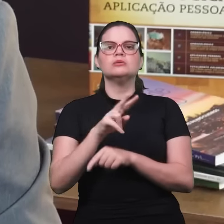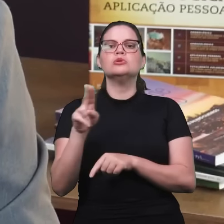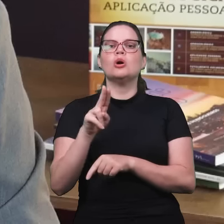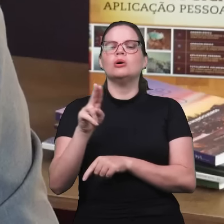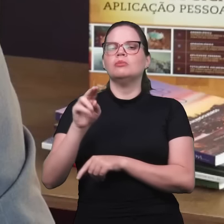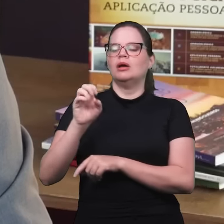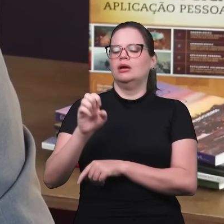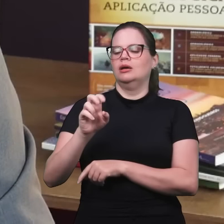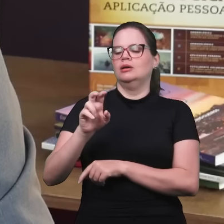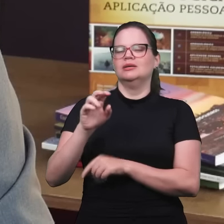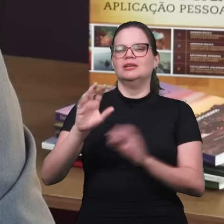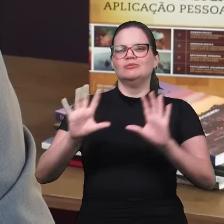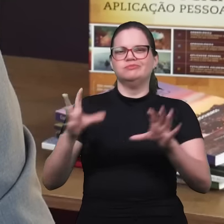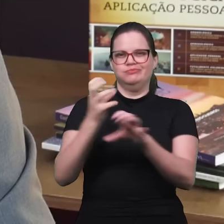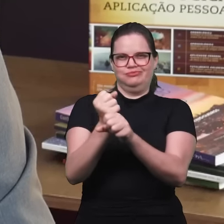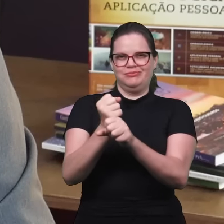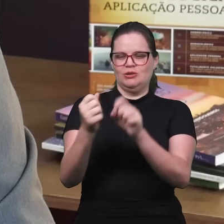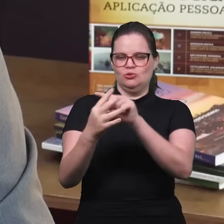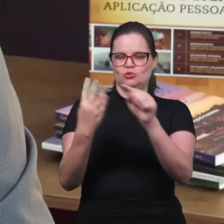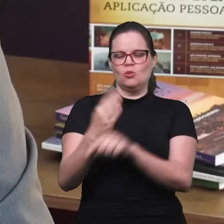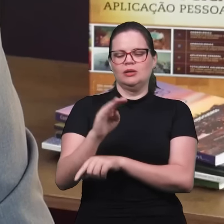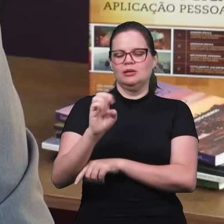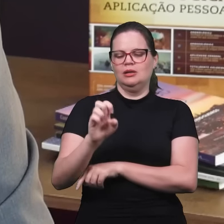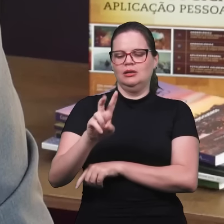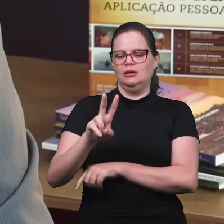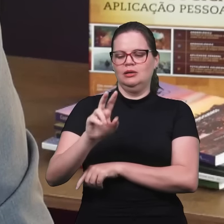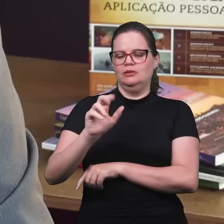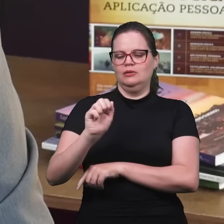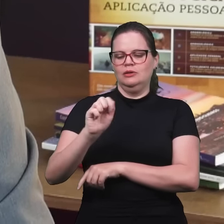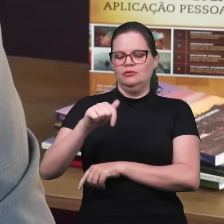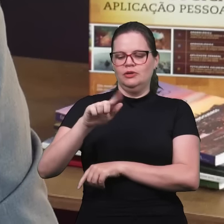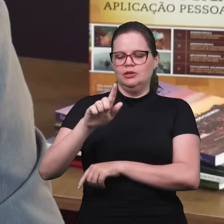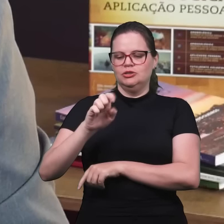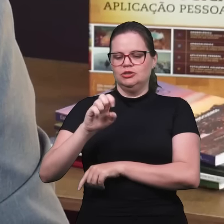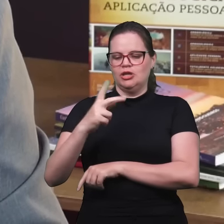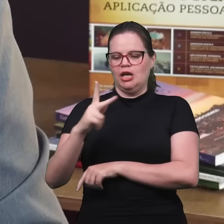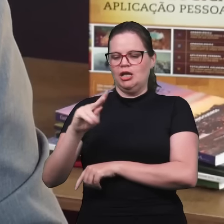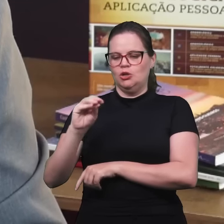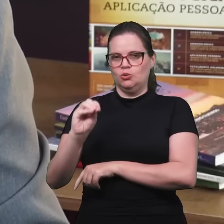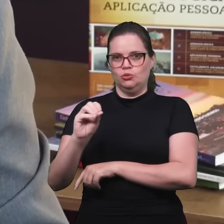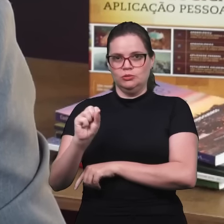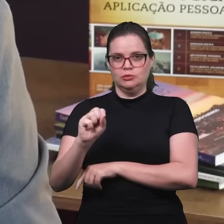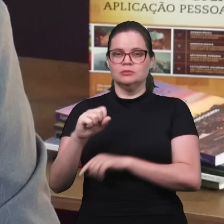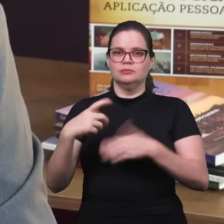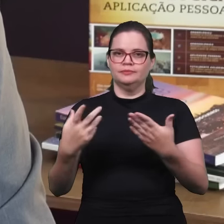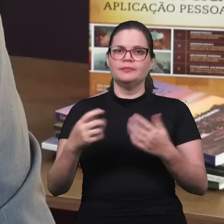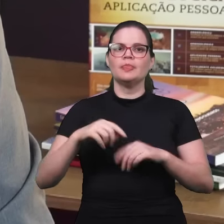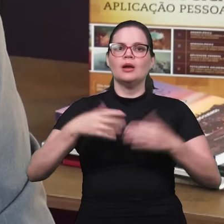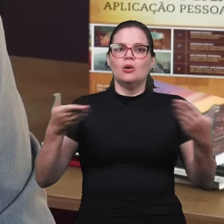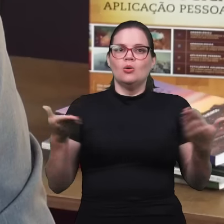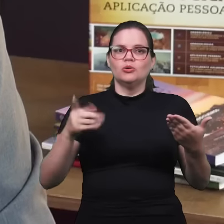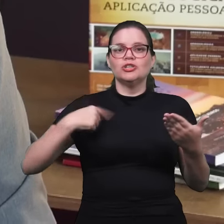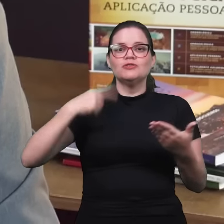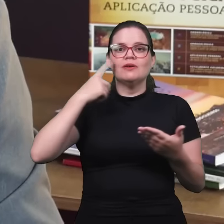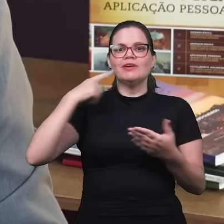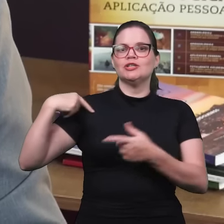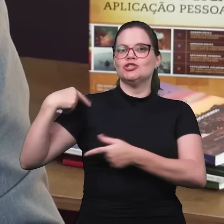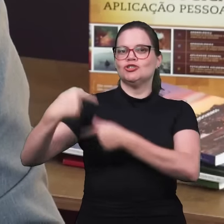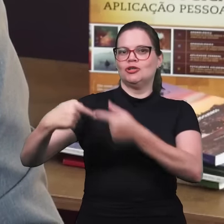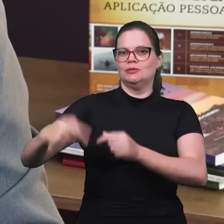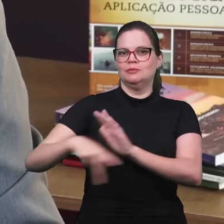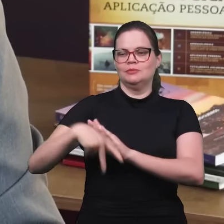aqui nesse primeiro episódio, que tem como título Genealogia de Jesus, a introdução desses 4 livros aqui